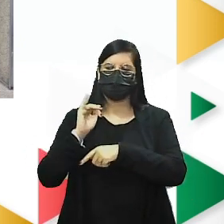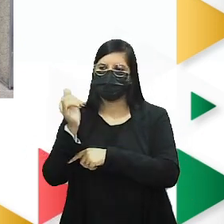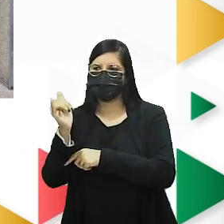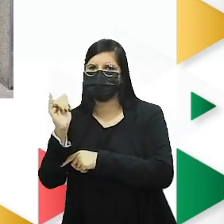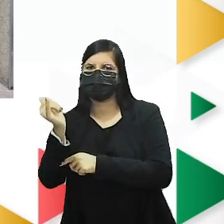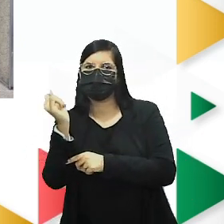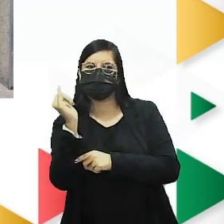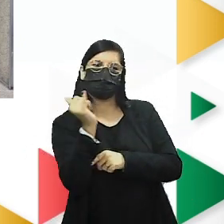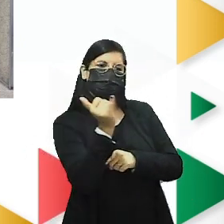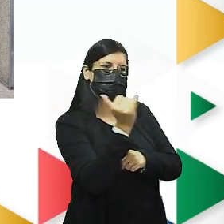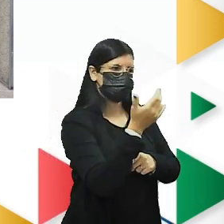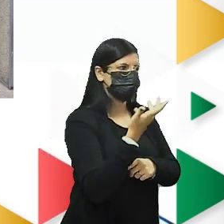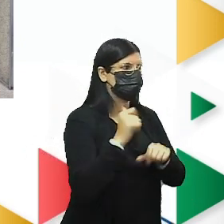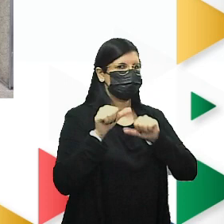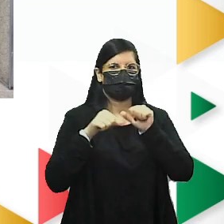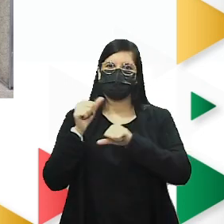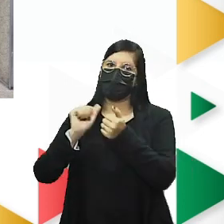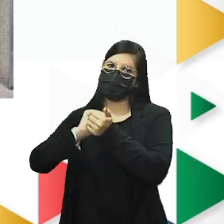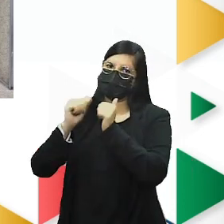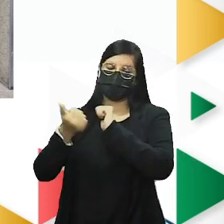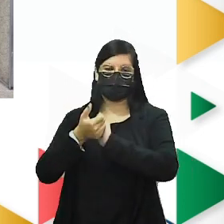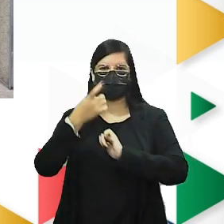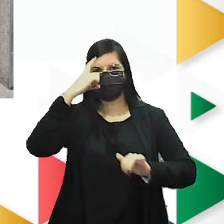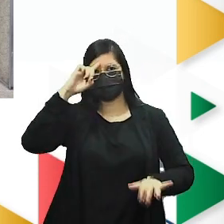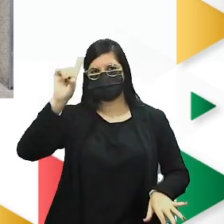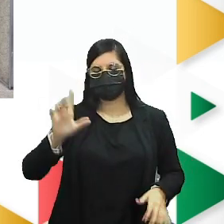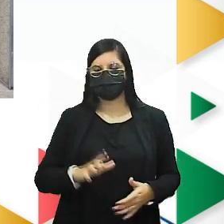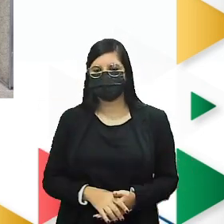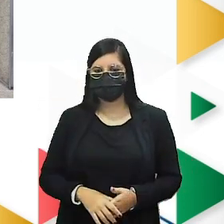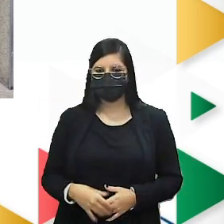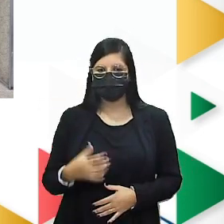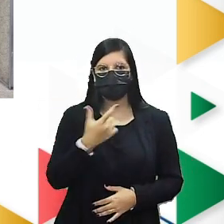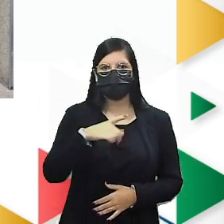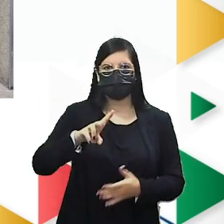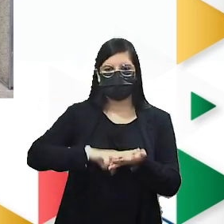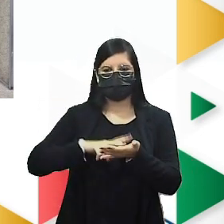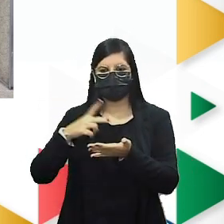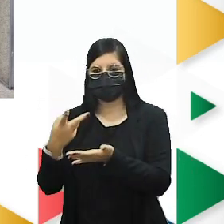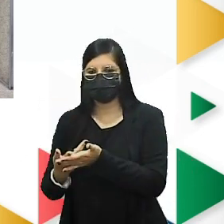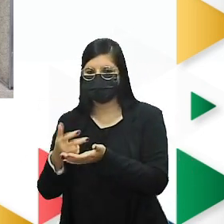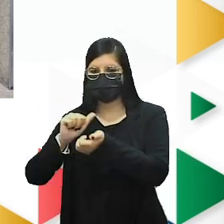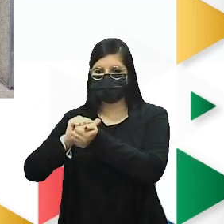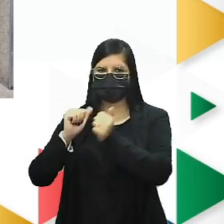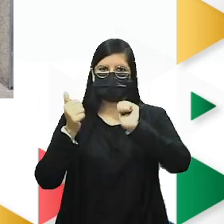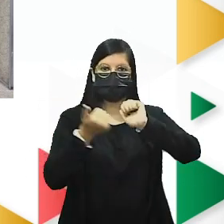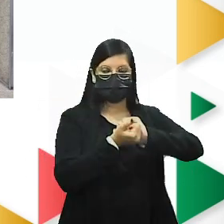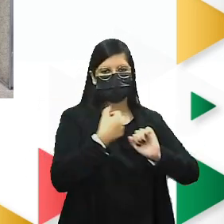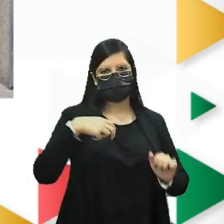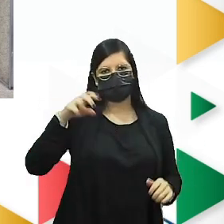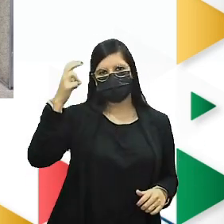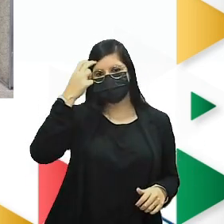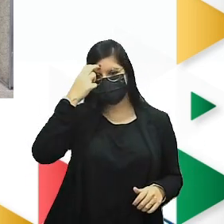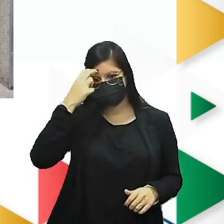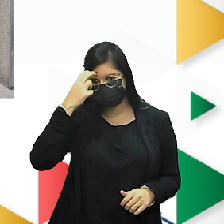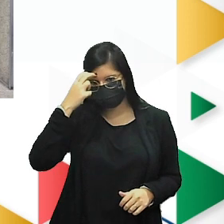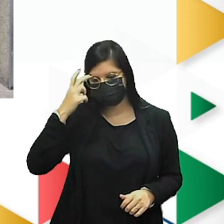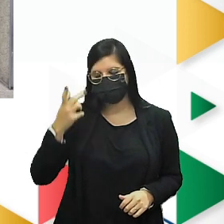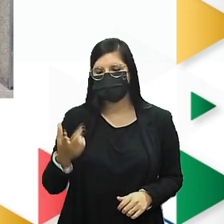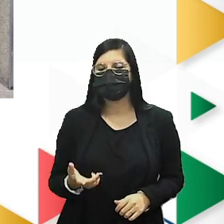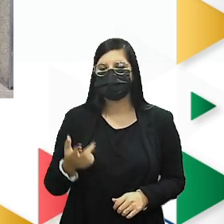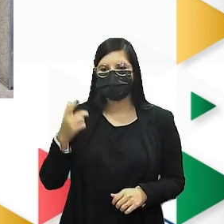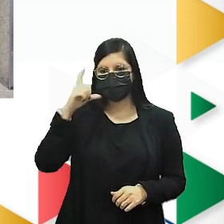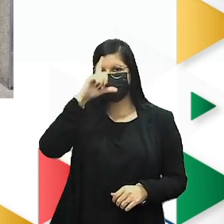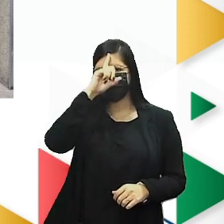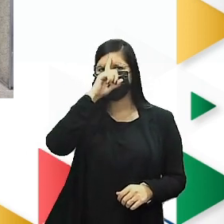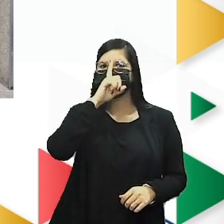vai se adaptando também aos dias de hoje. Outras foram traduzidas e incorporadas a outras culturas, como, por exemplo, a loira